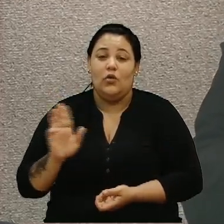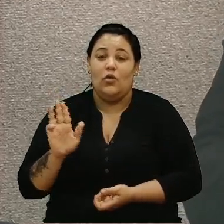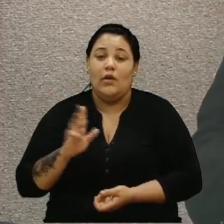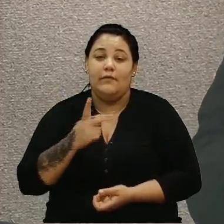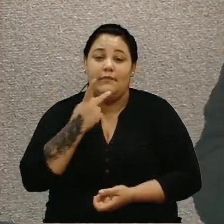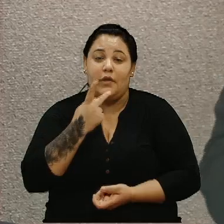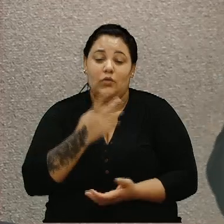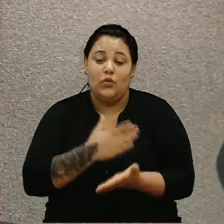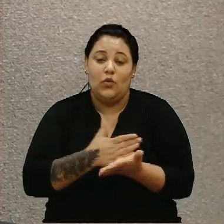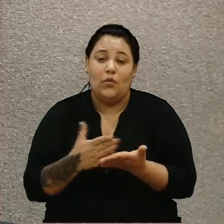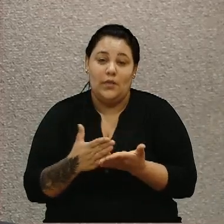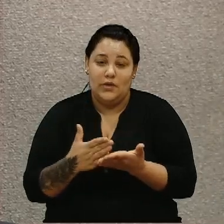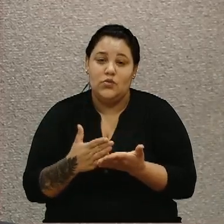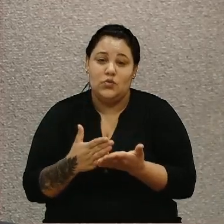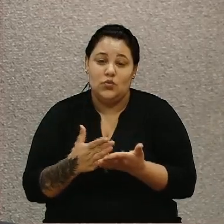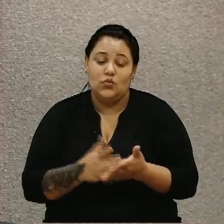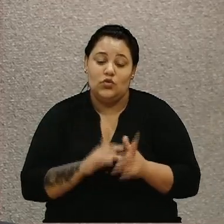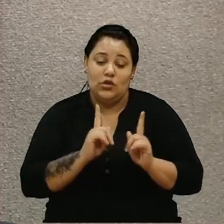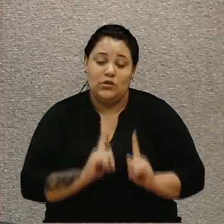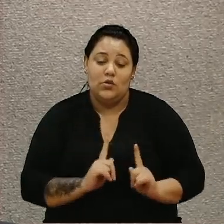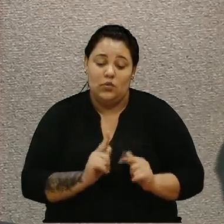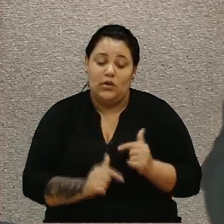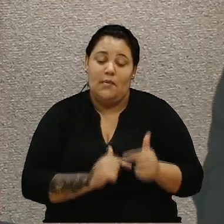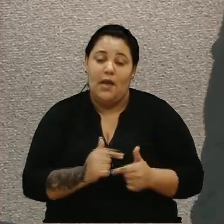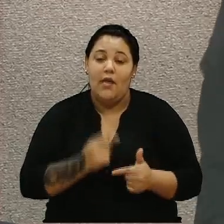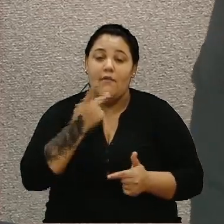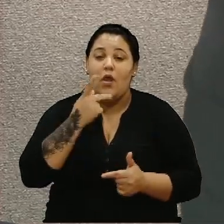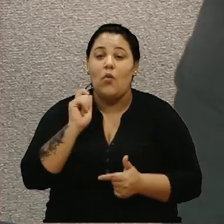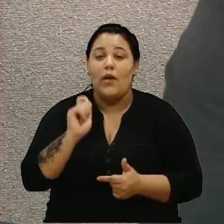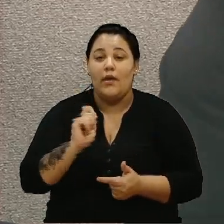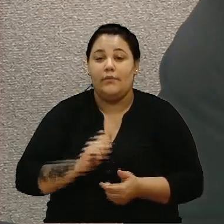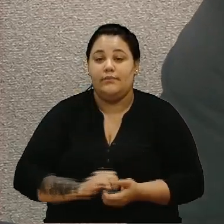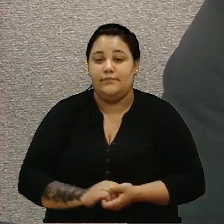início da sua gestão, ele falou o seguinte: